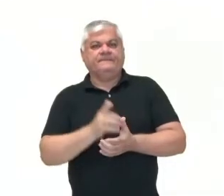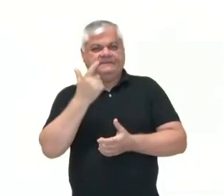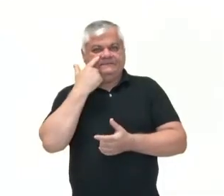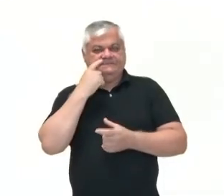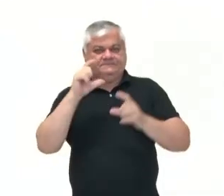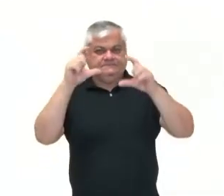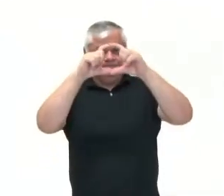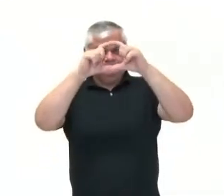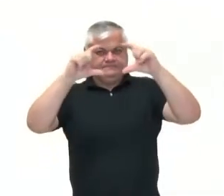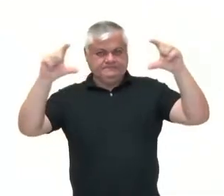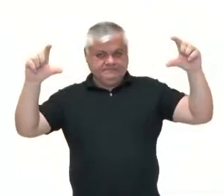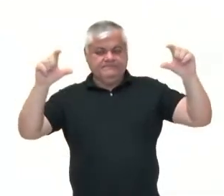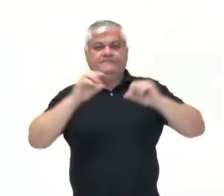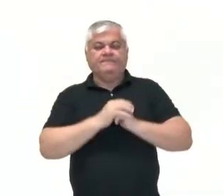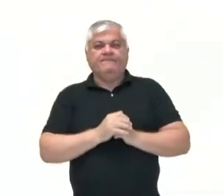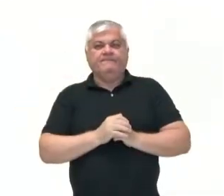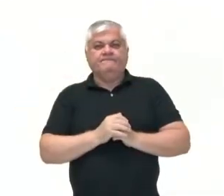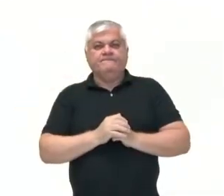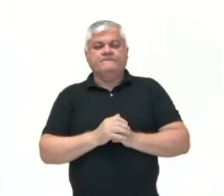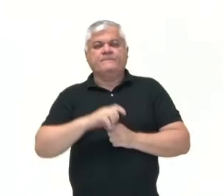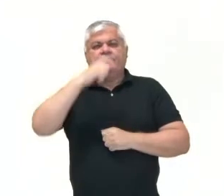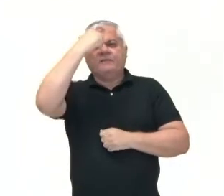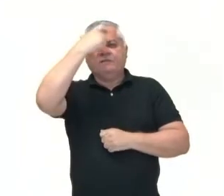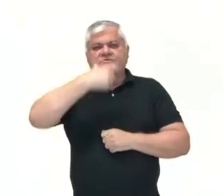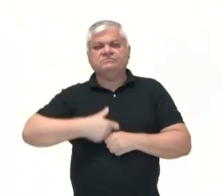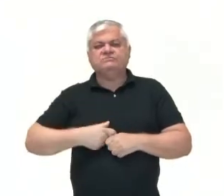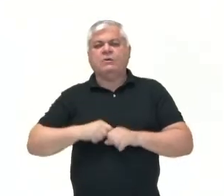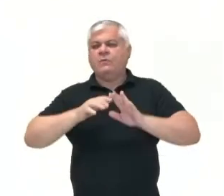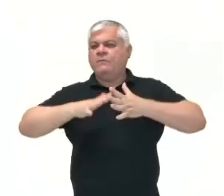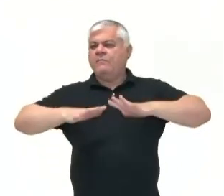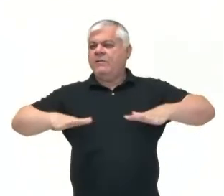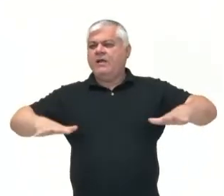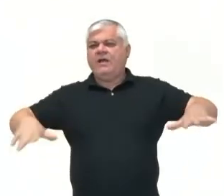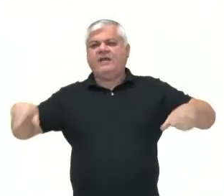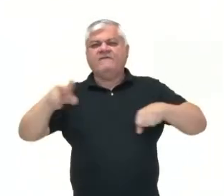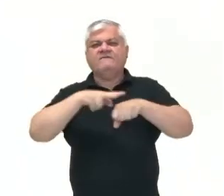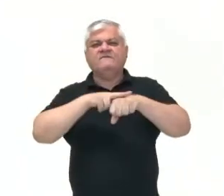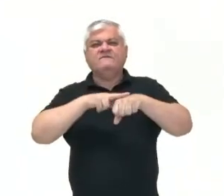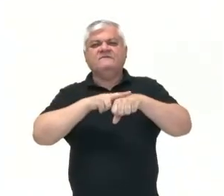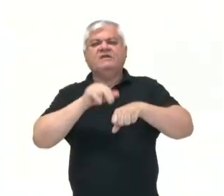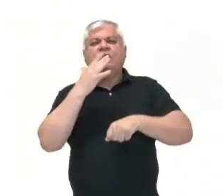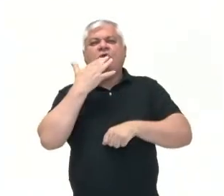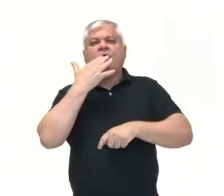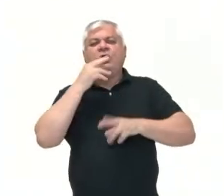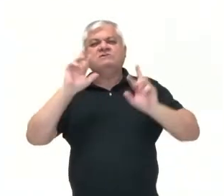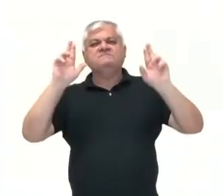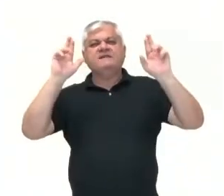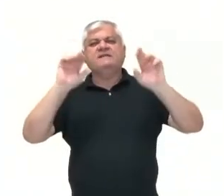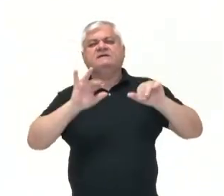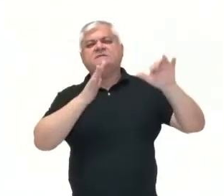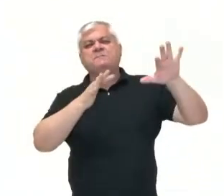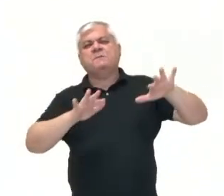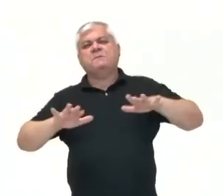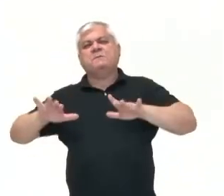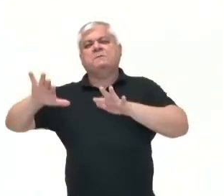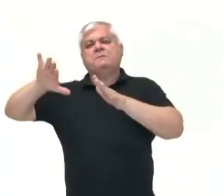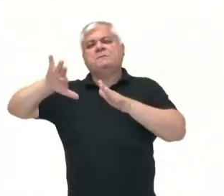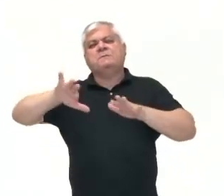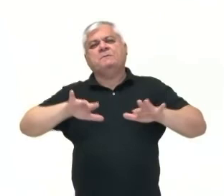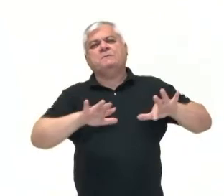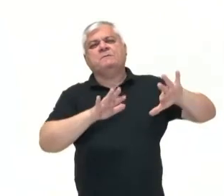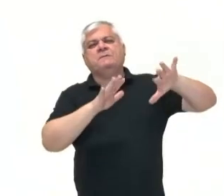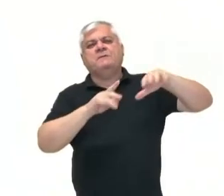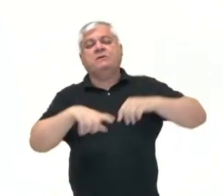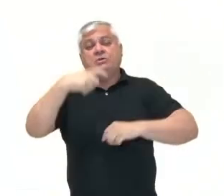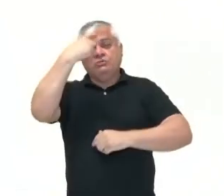nosso trecho. Sou dos verde mar e da cor da esperança, que as águas balança para lá e para cá. Eu